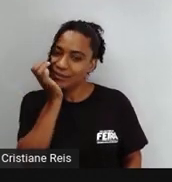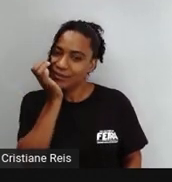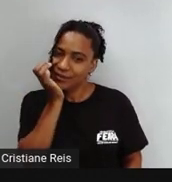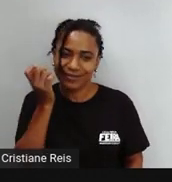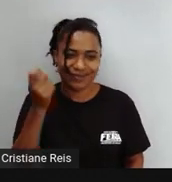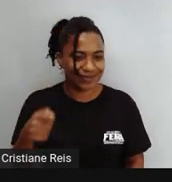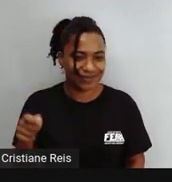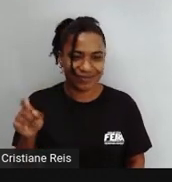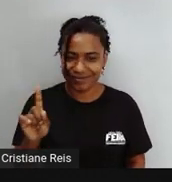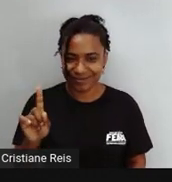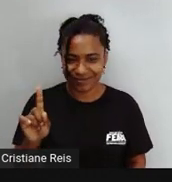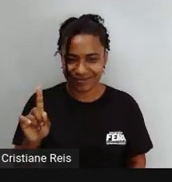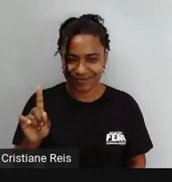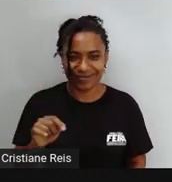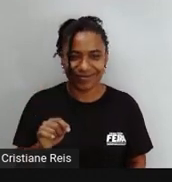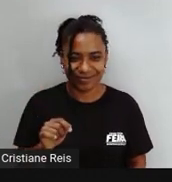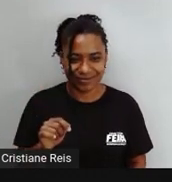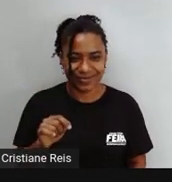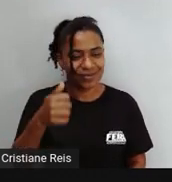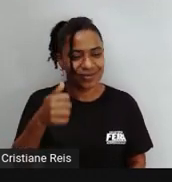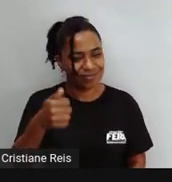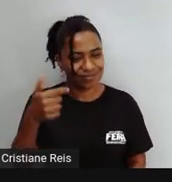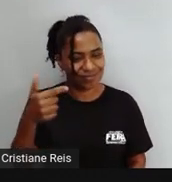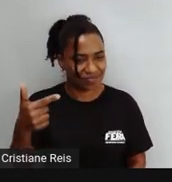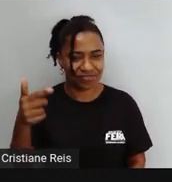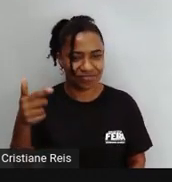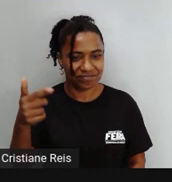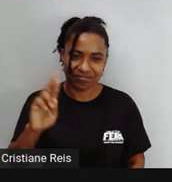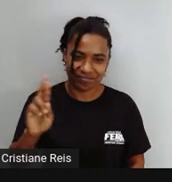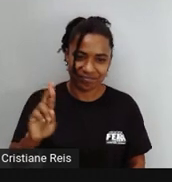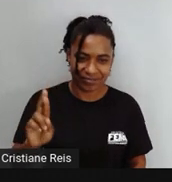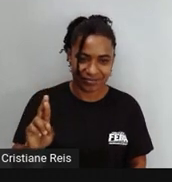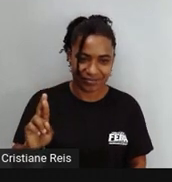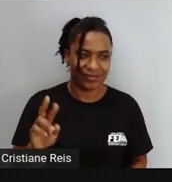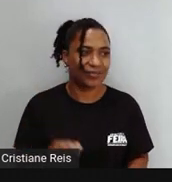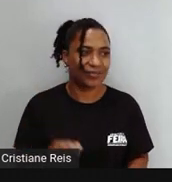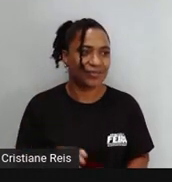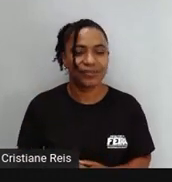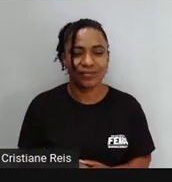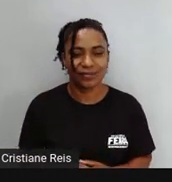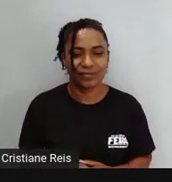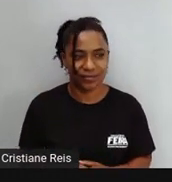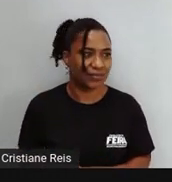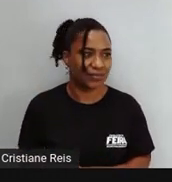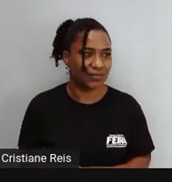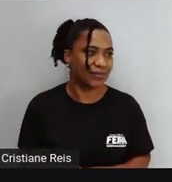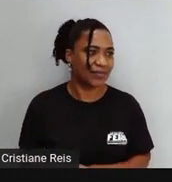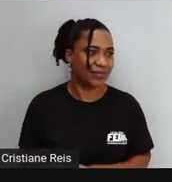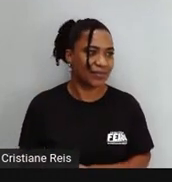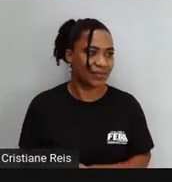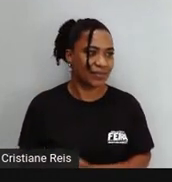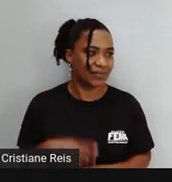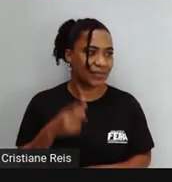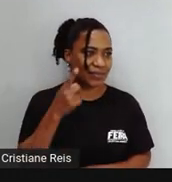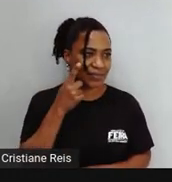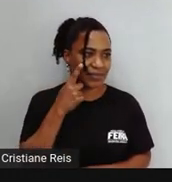expressões dollars and cents, ok? So, nesta situação aqui, nós temos